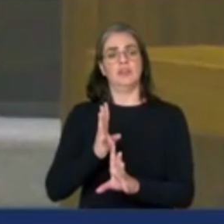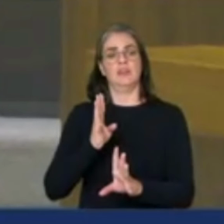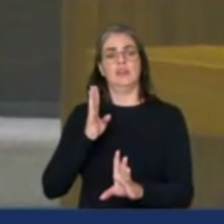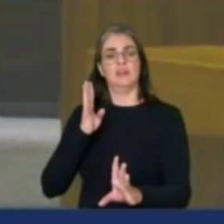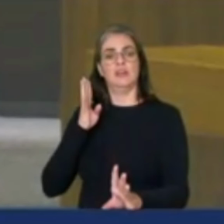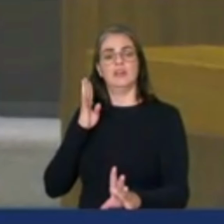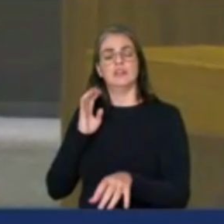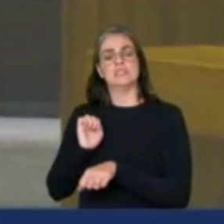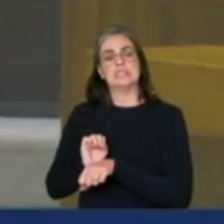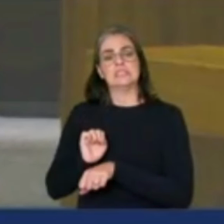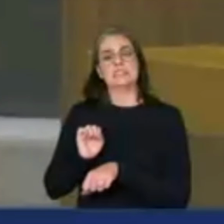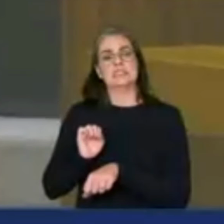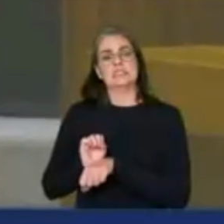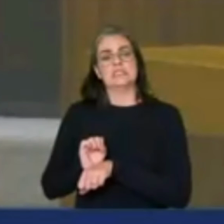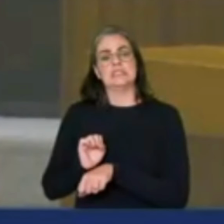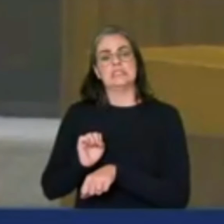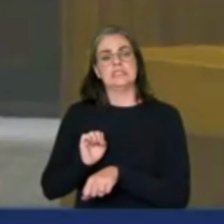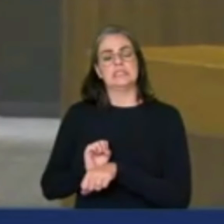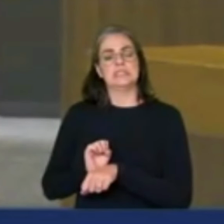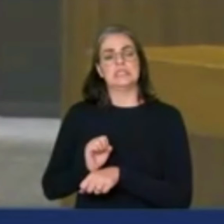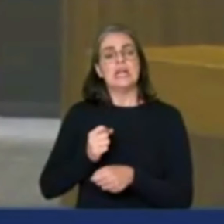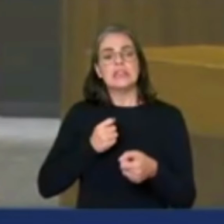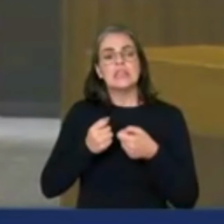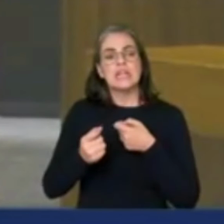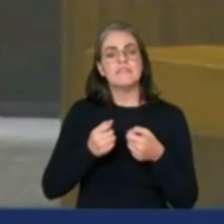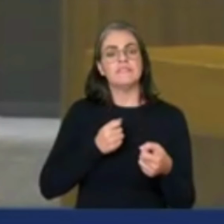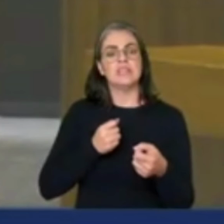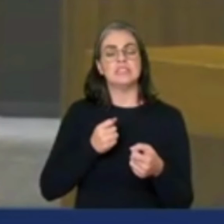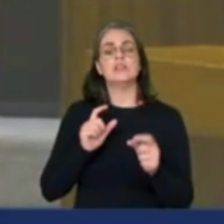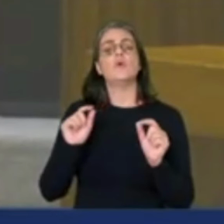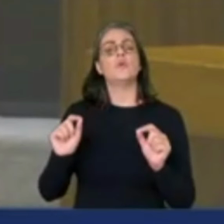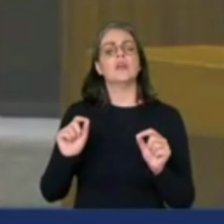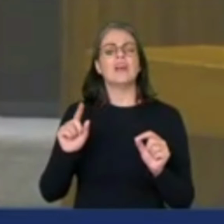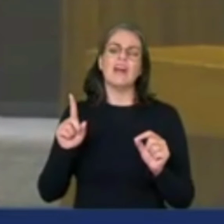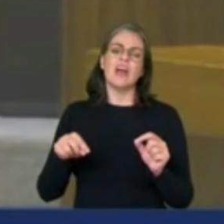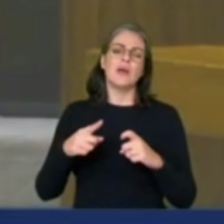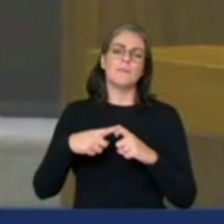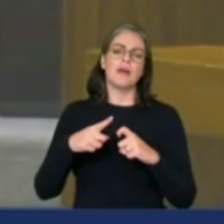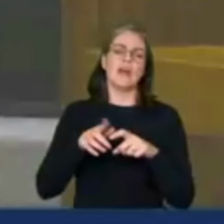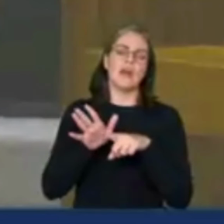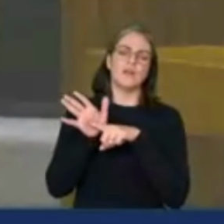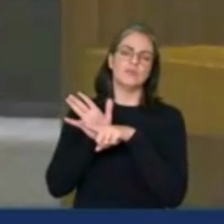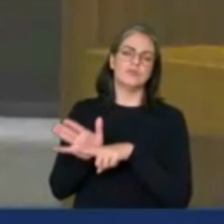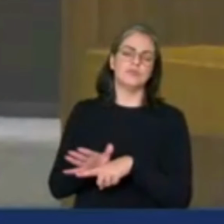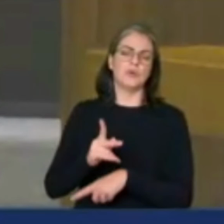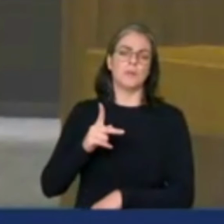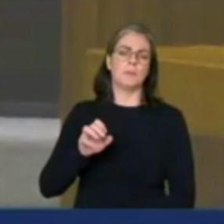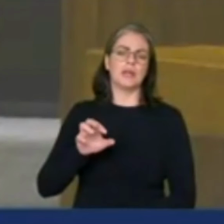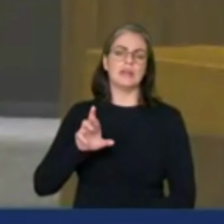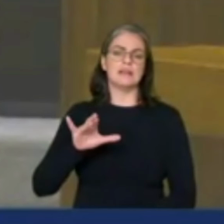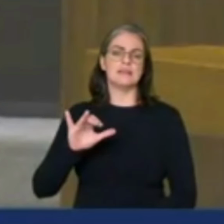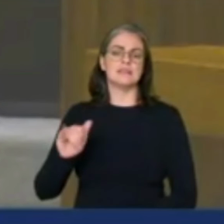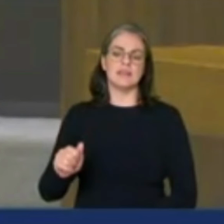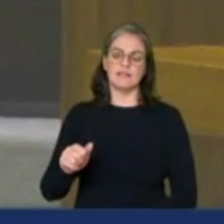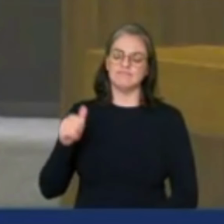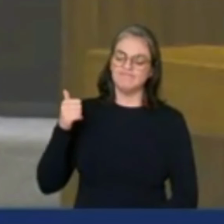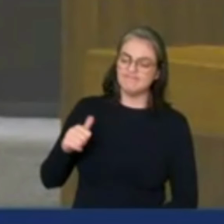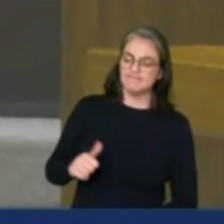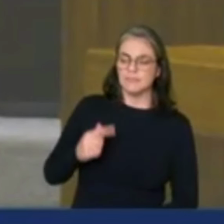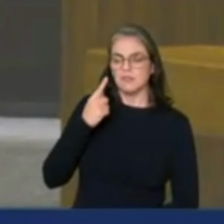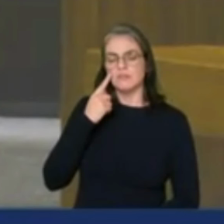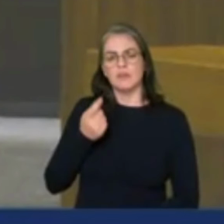de uma entrevista, de uma perícia para ter acesso à aposentadoria, que é o